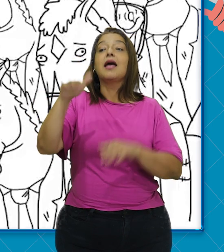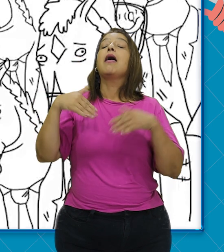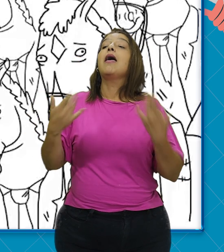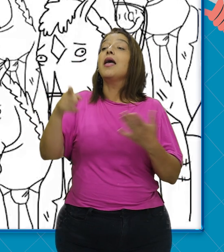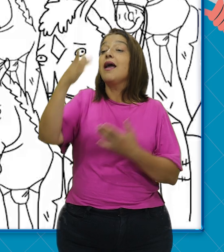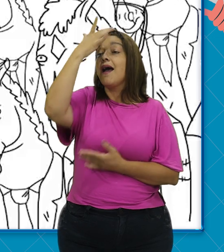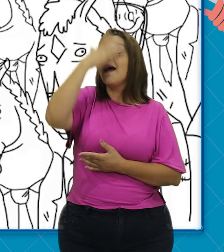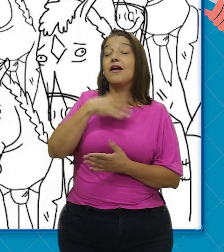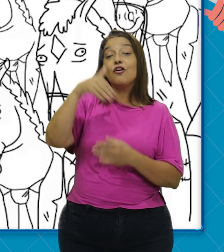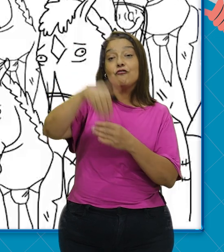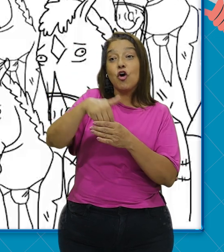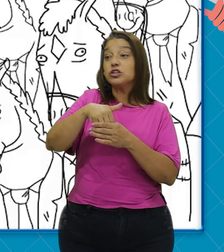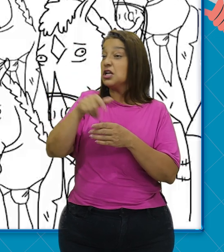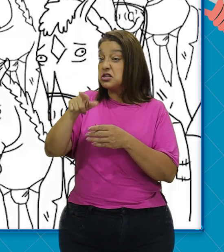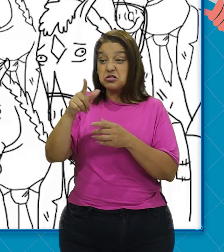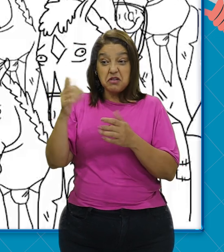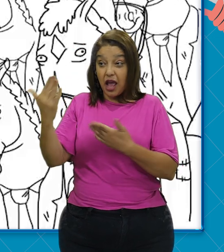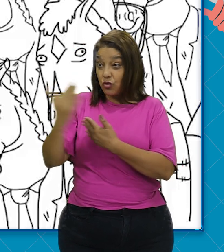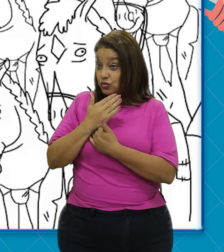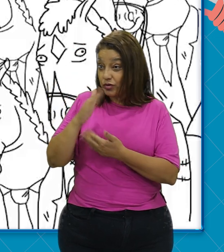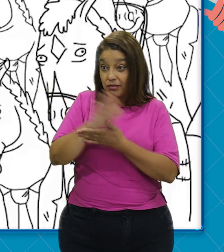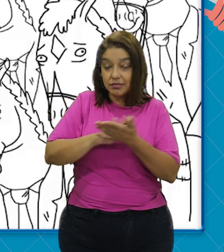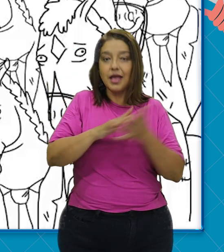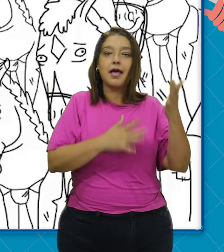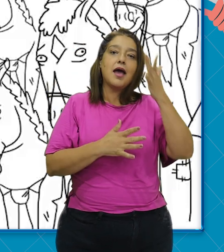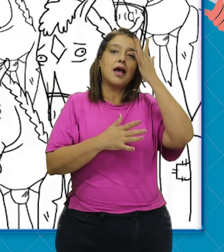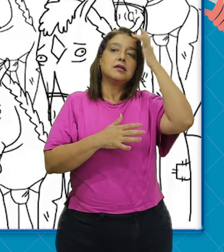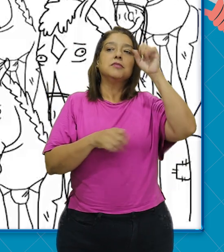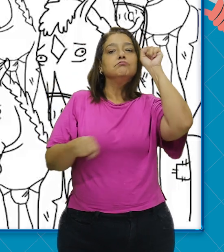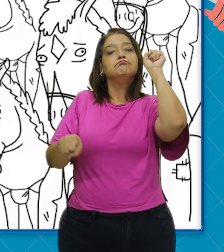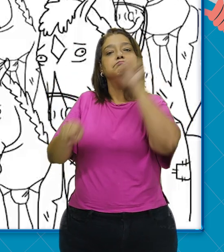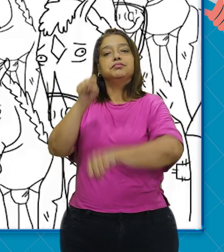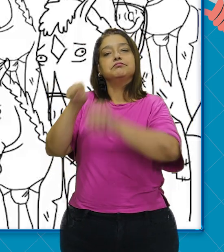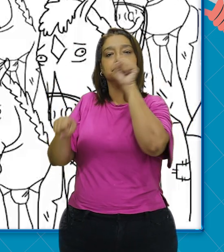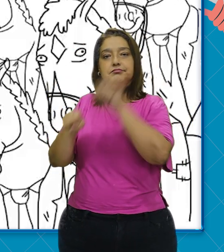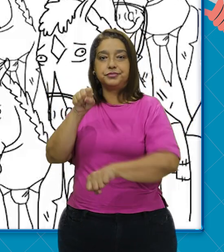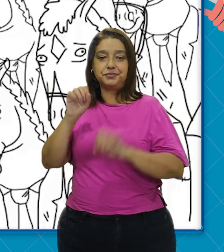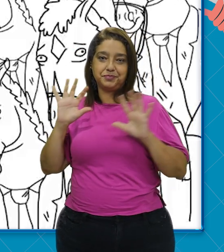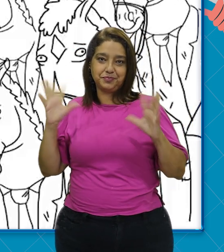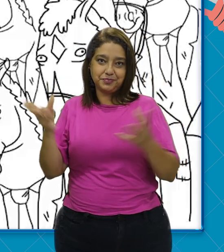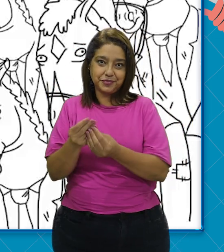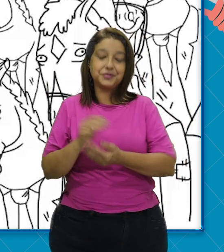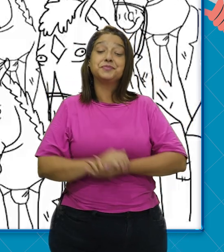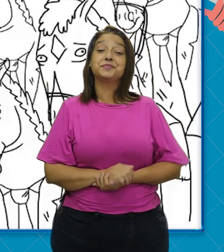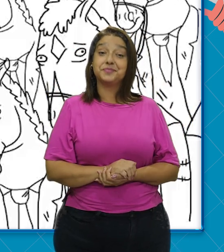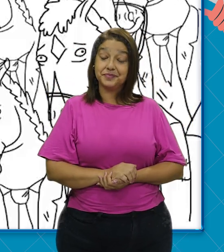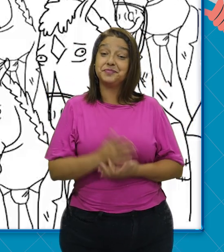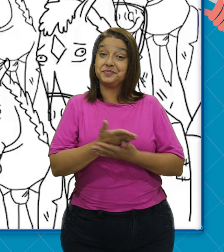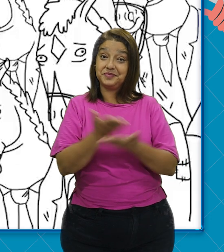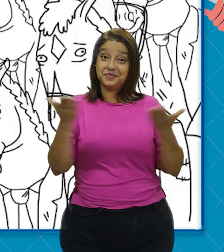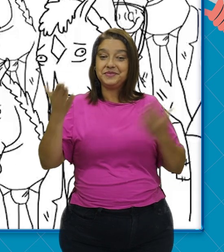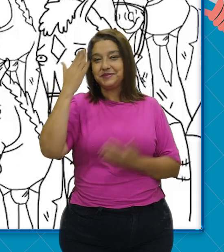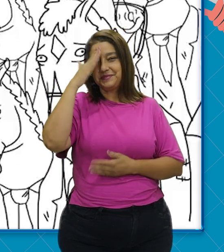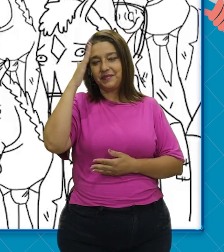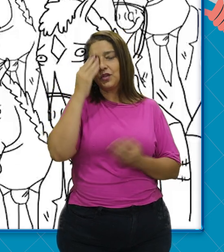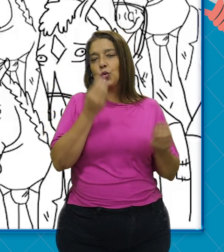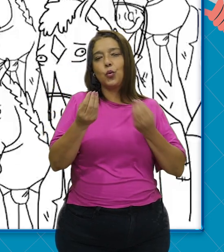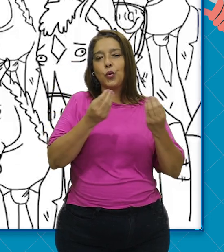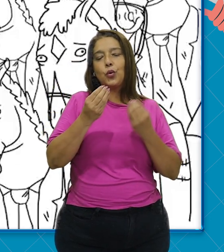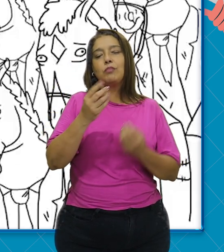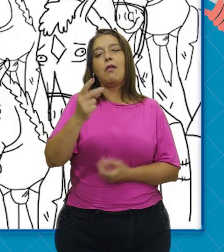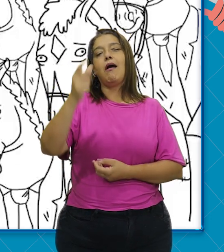um cangaceiro para acabar com você no dia seguinte. Beleza, agora que você já entendeu como funcionava a política na